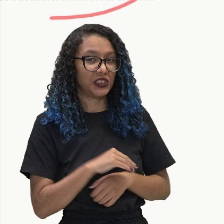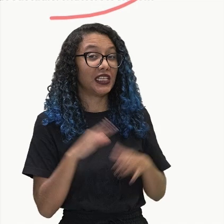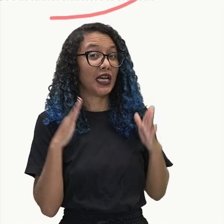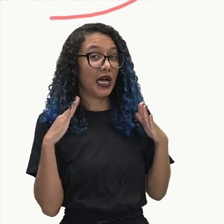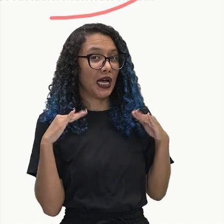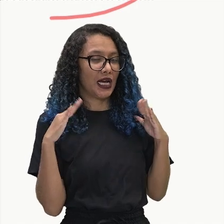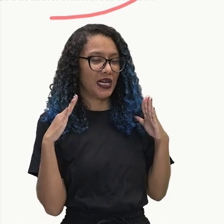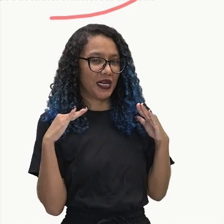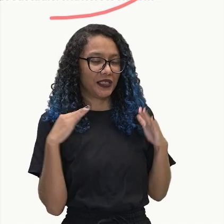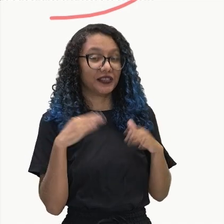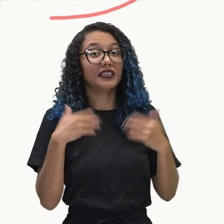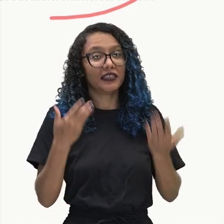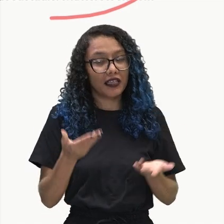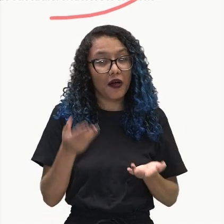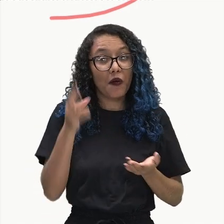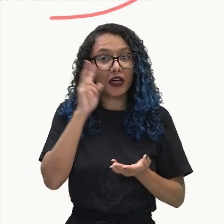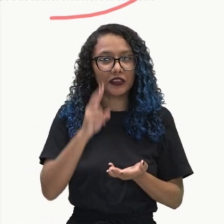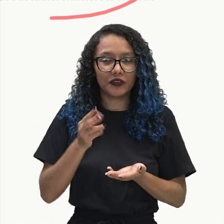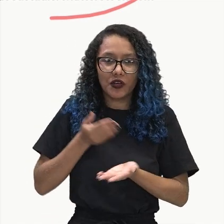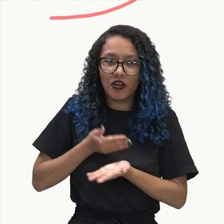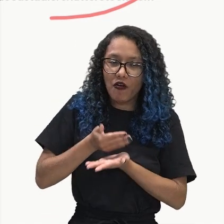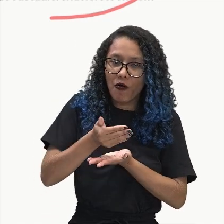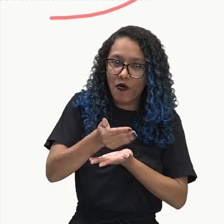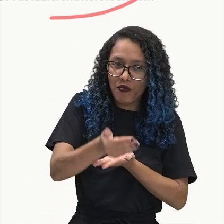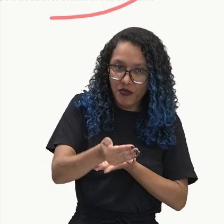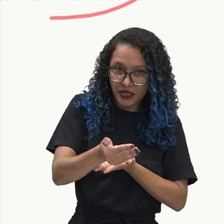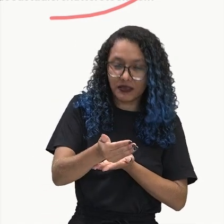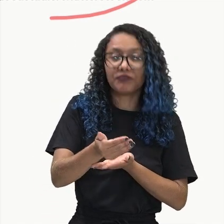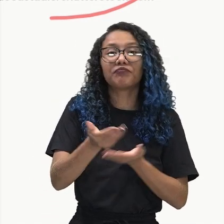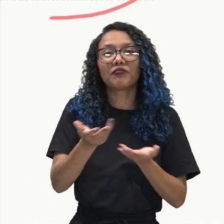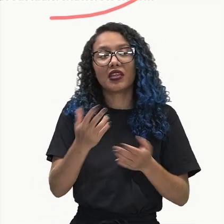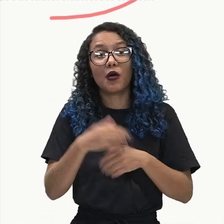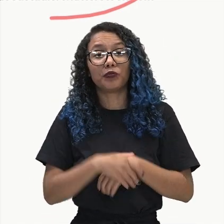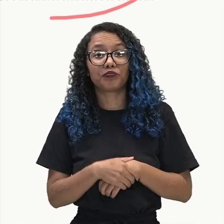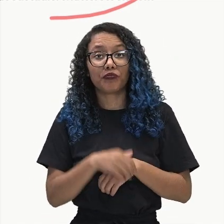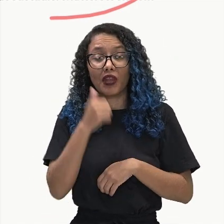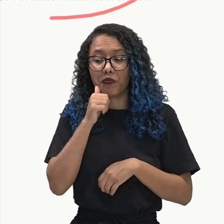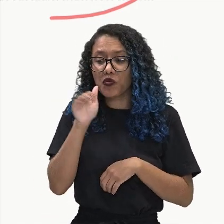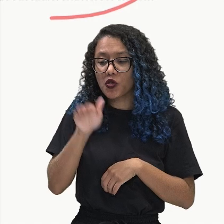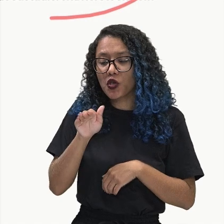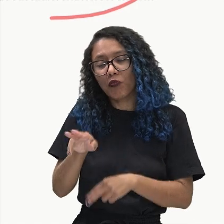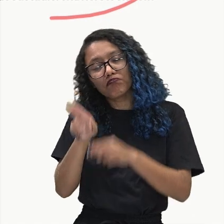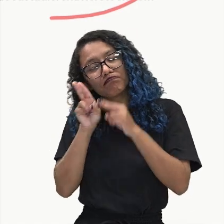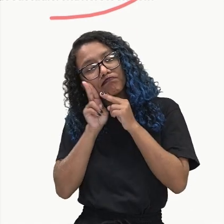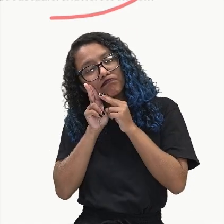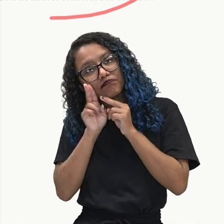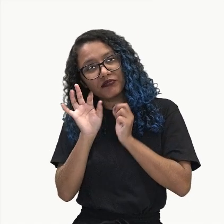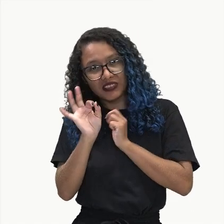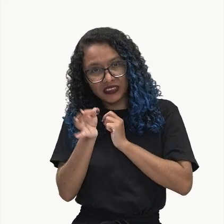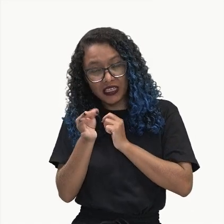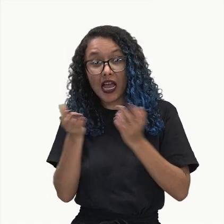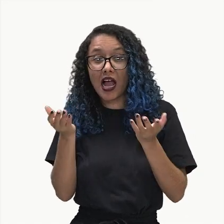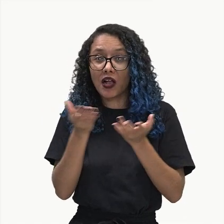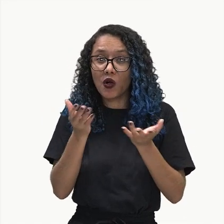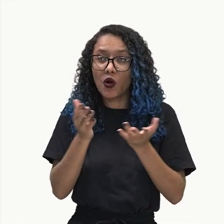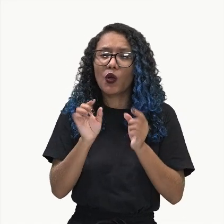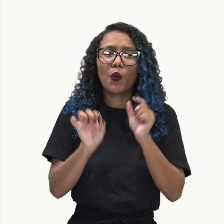começa toda a história. Bom, a garota foi dormir. E aí, prof, o que aconteceu? Vamos continuar a leitura,